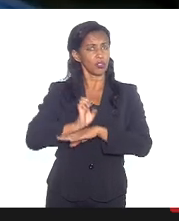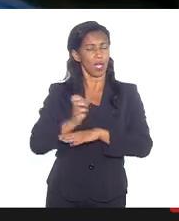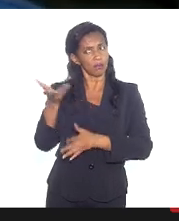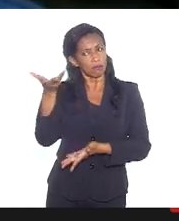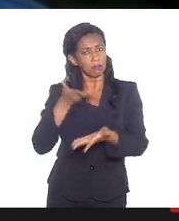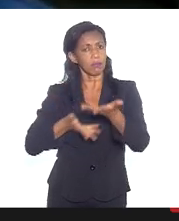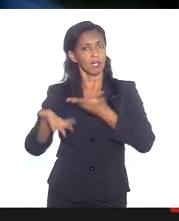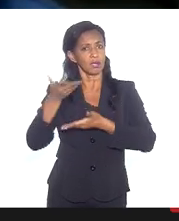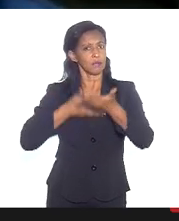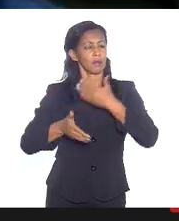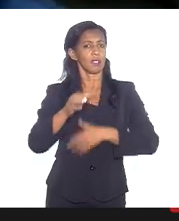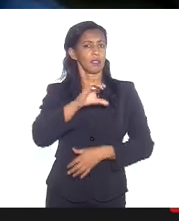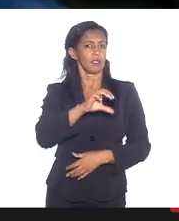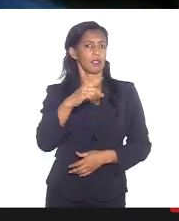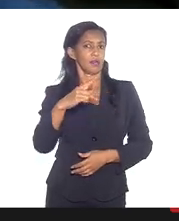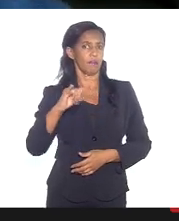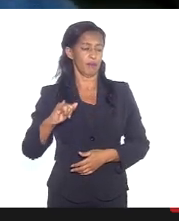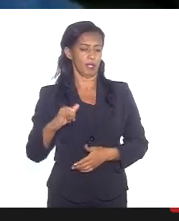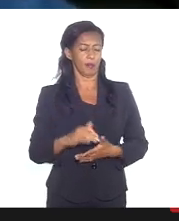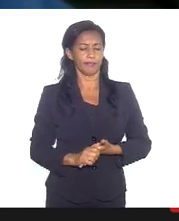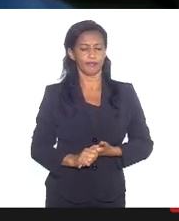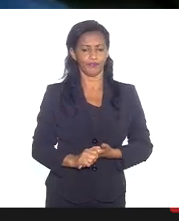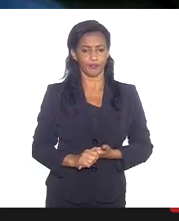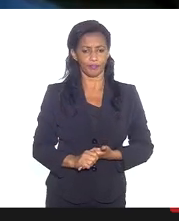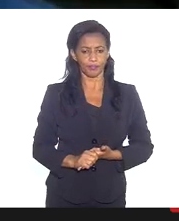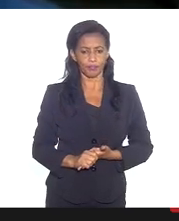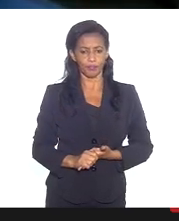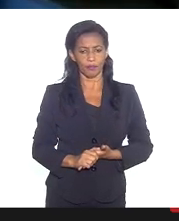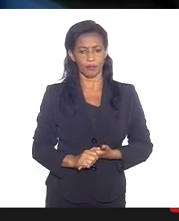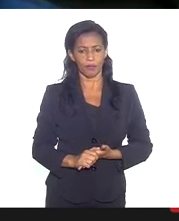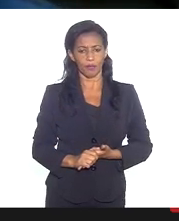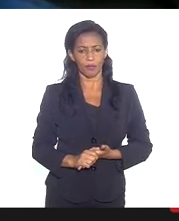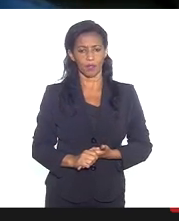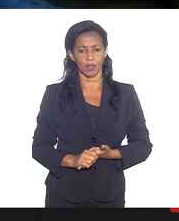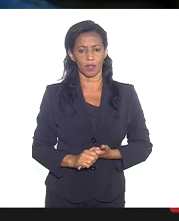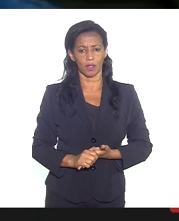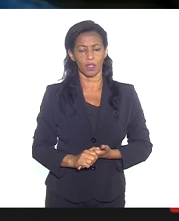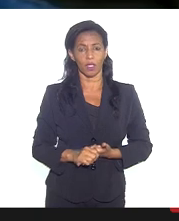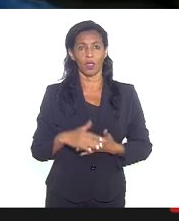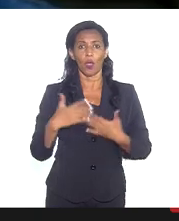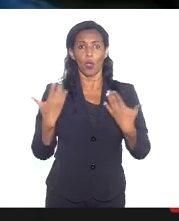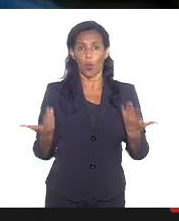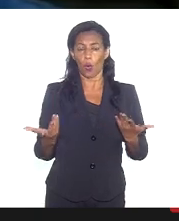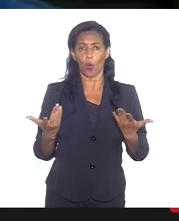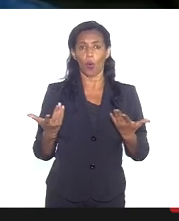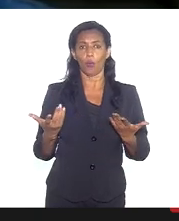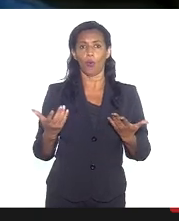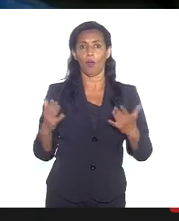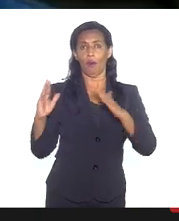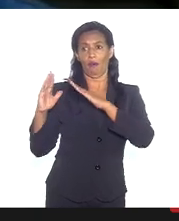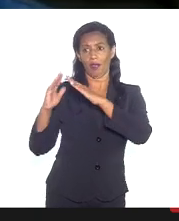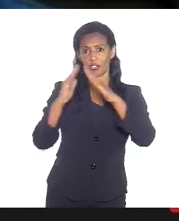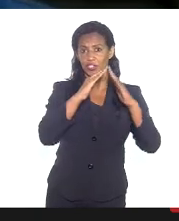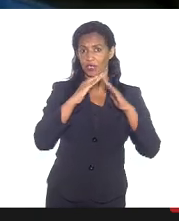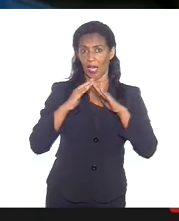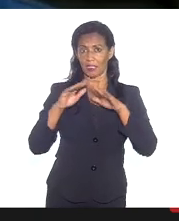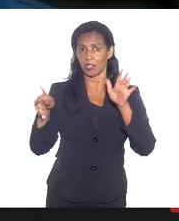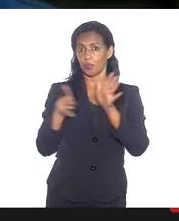participassem da CPI. Ou que fosse indicado um representante por ambas as câmaras, as casas do